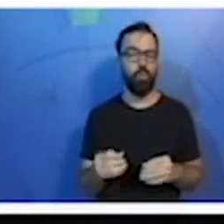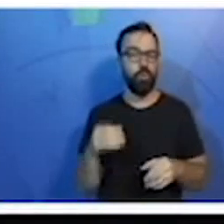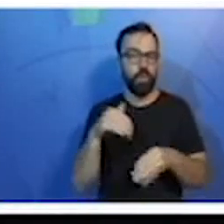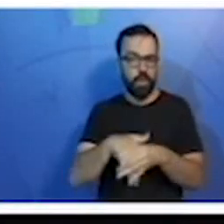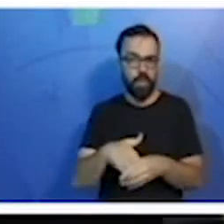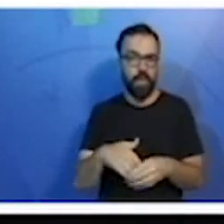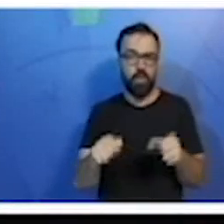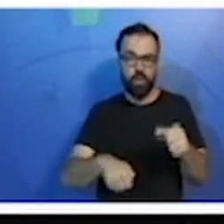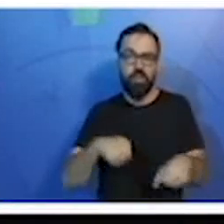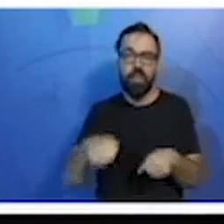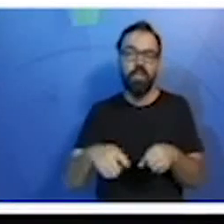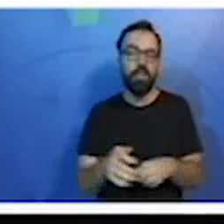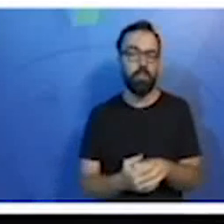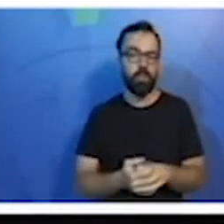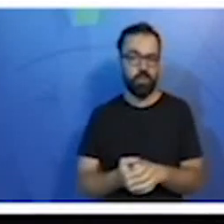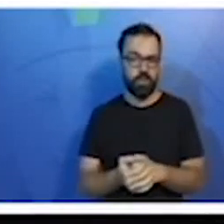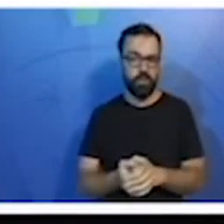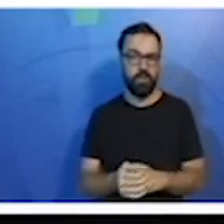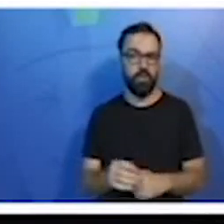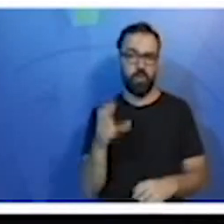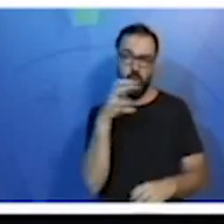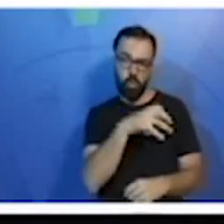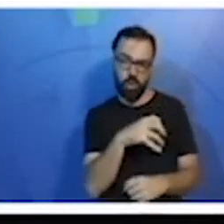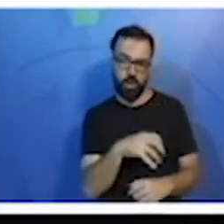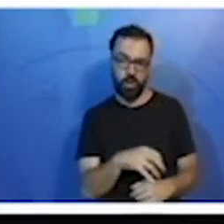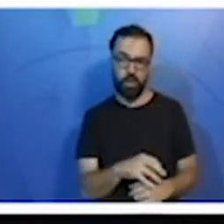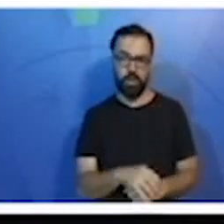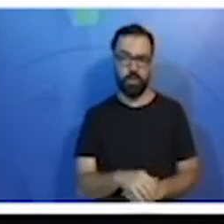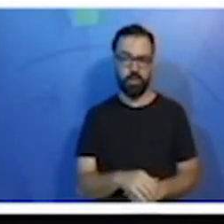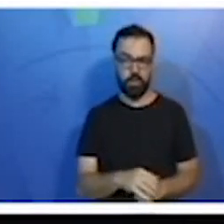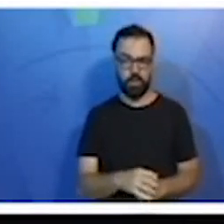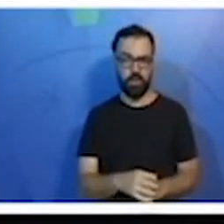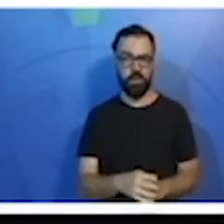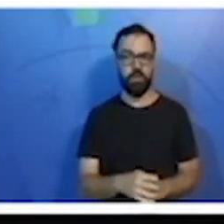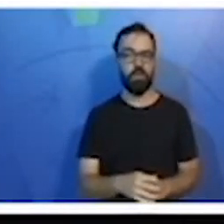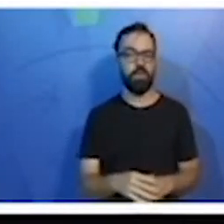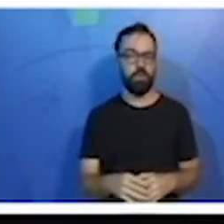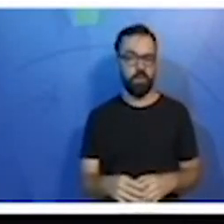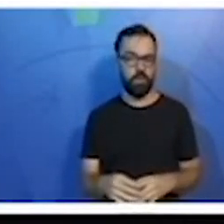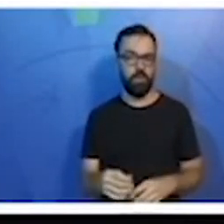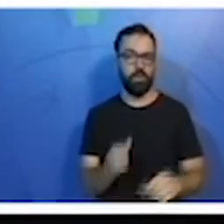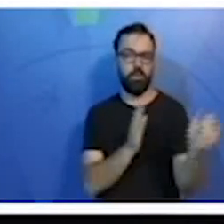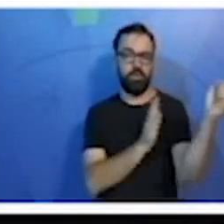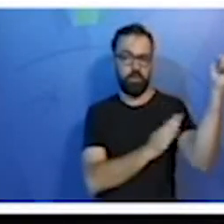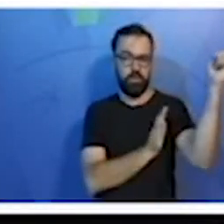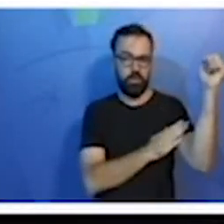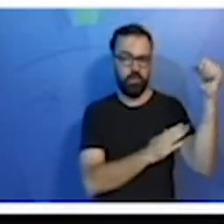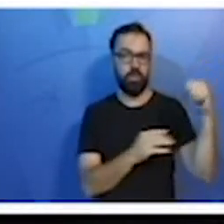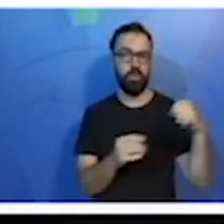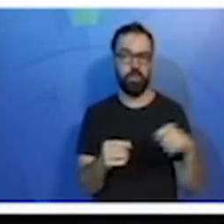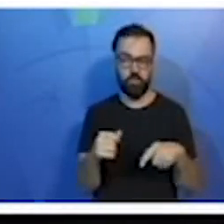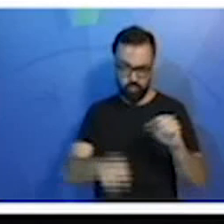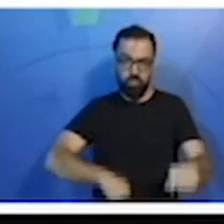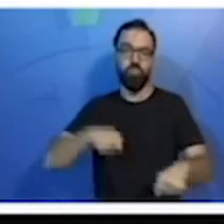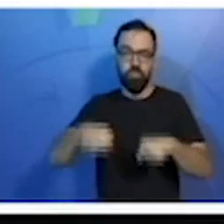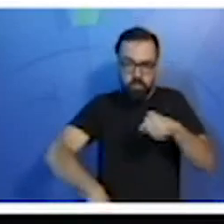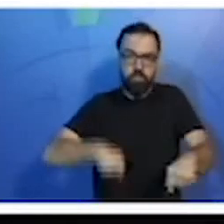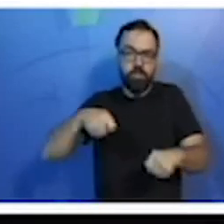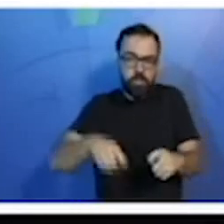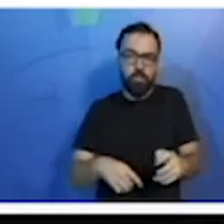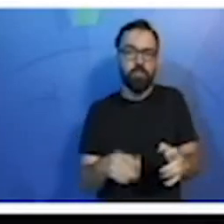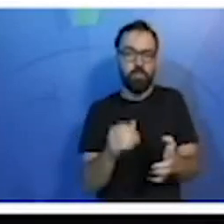dentro do serviço do competitivo por exemplo então nós temos a velocidade durante os movimentos a força muscular para pedalar